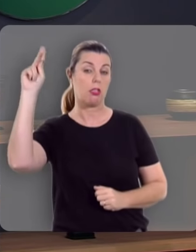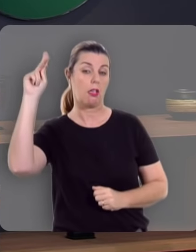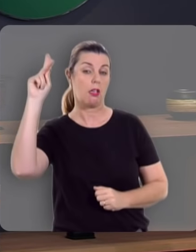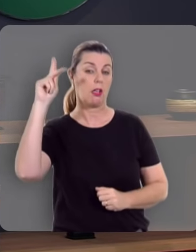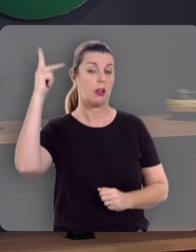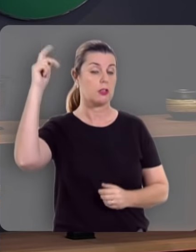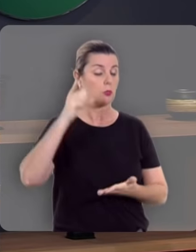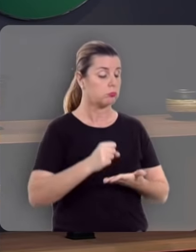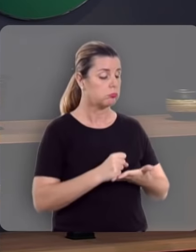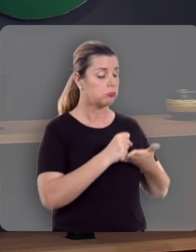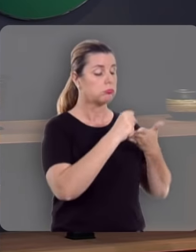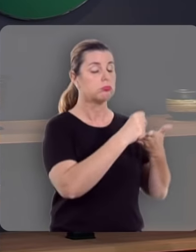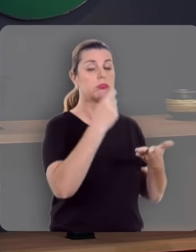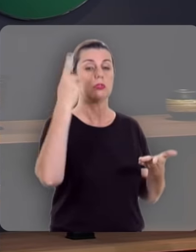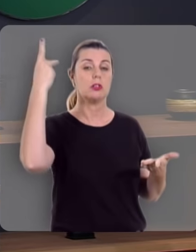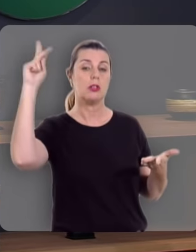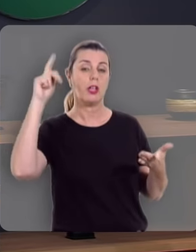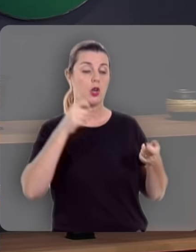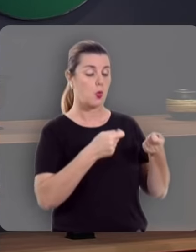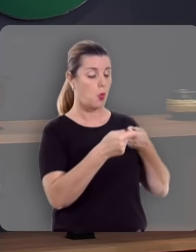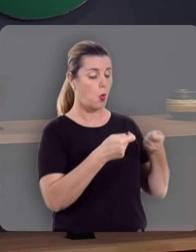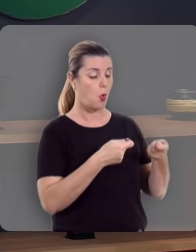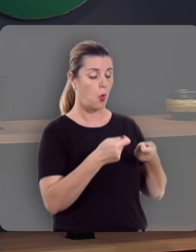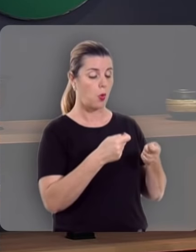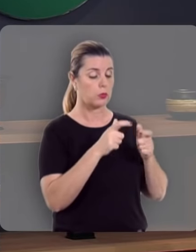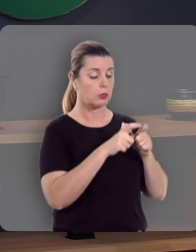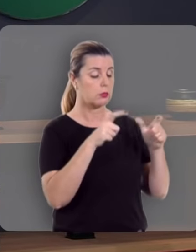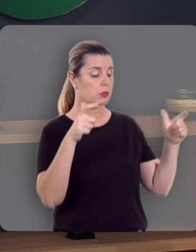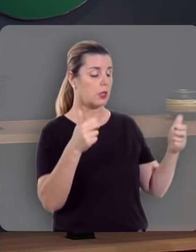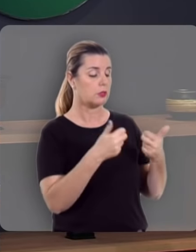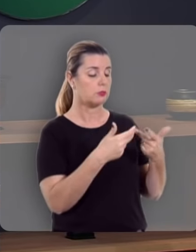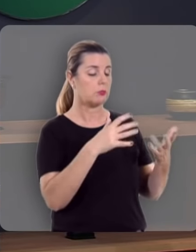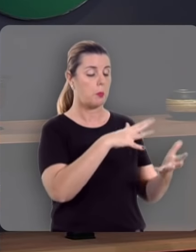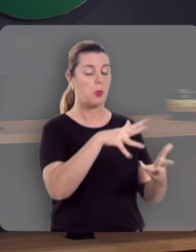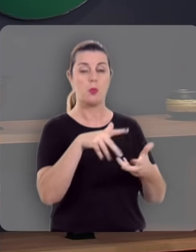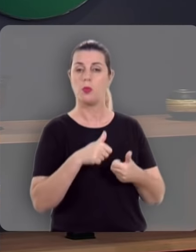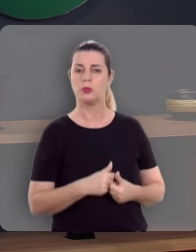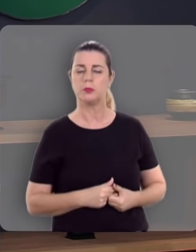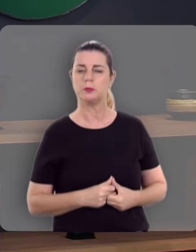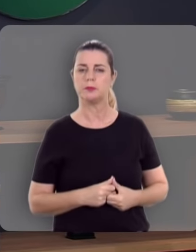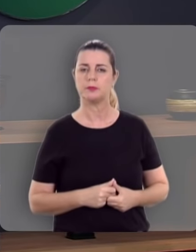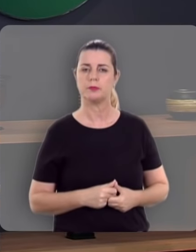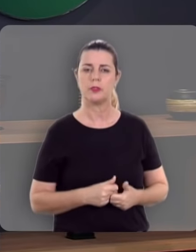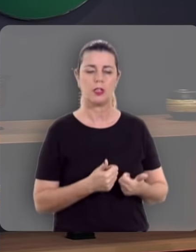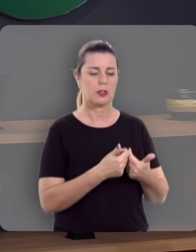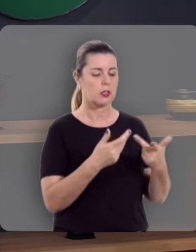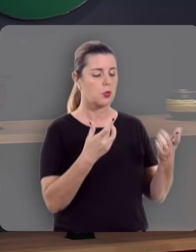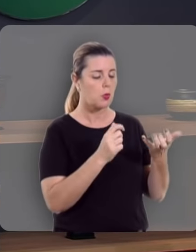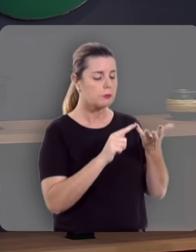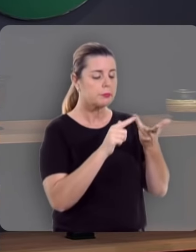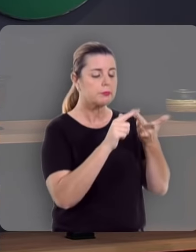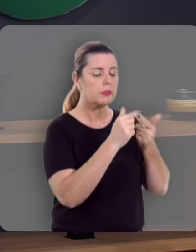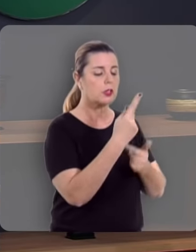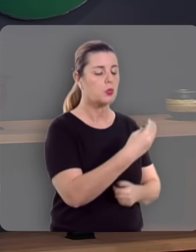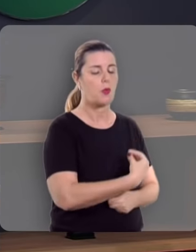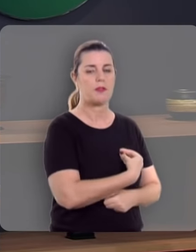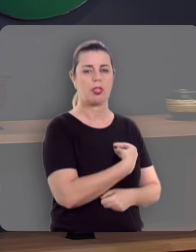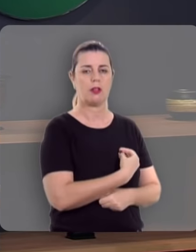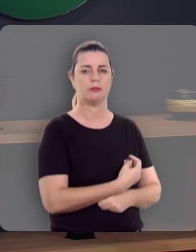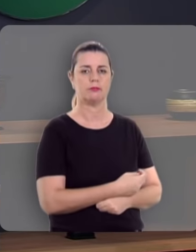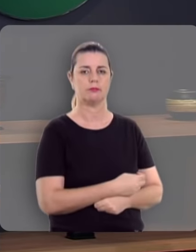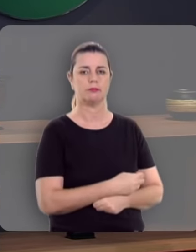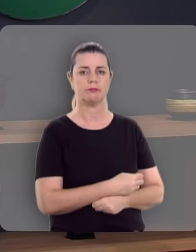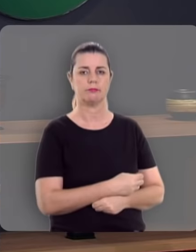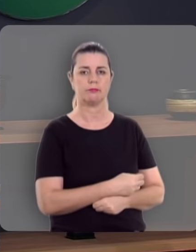caudalosas, expressões da sua glória, da sua majestade, do seu poder, da sua sabedoria, da